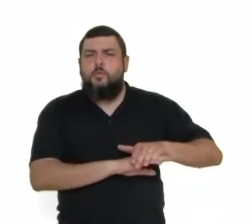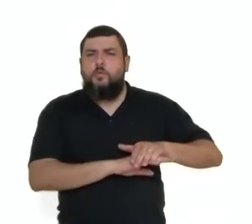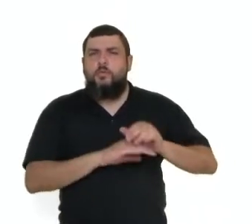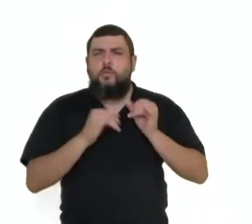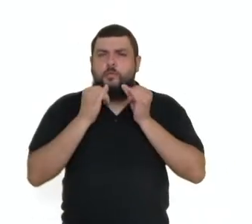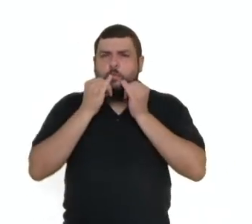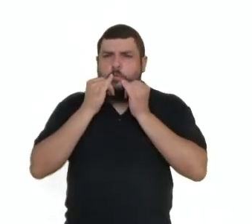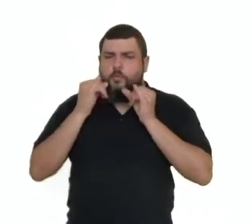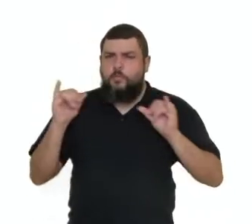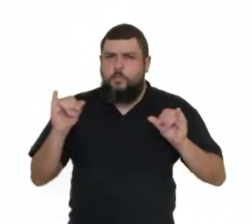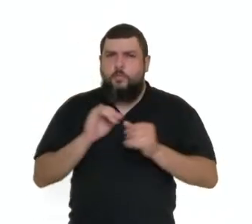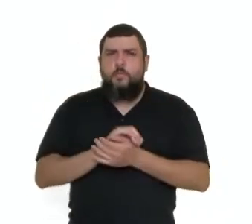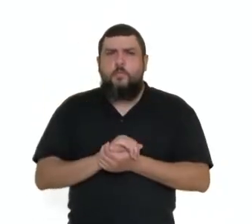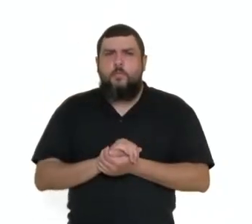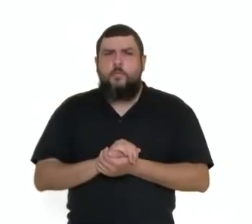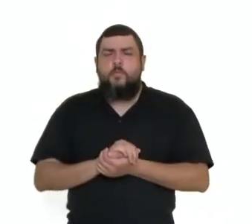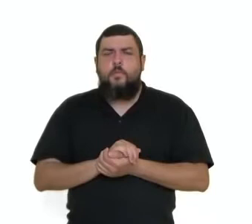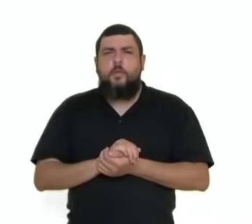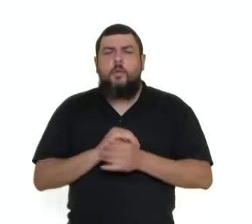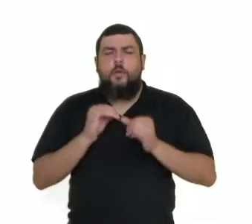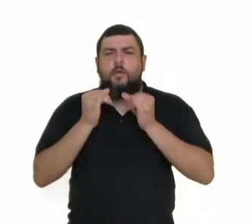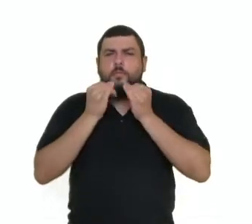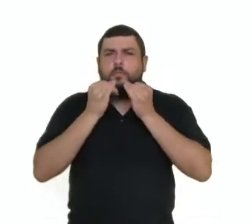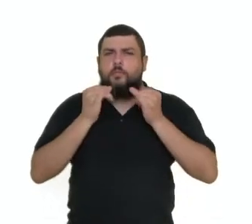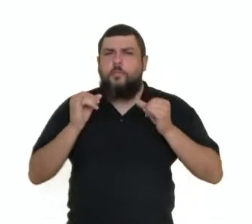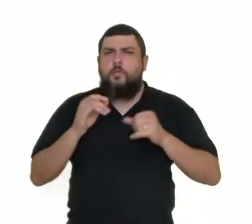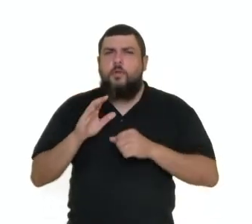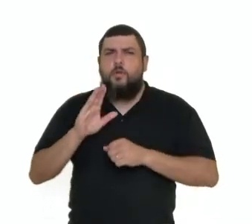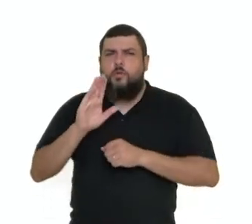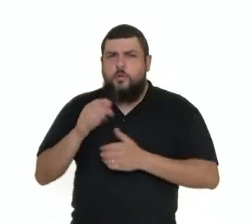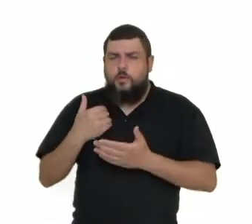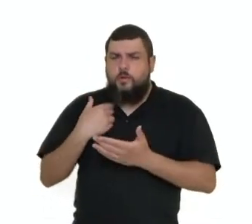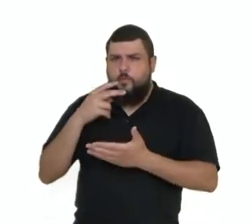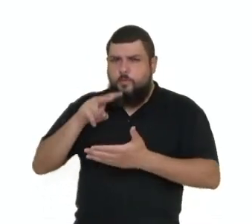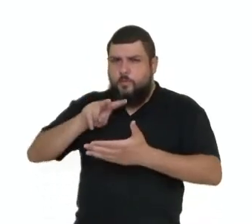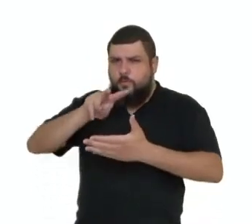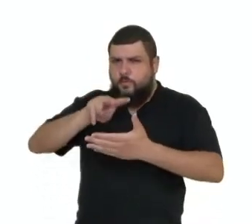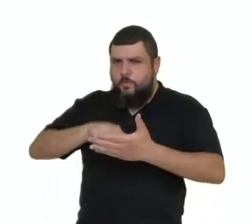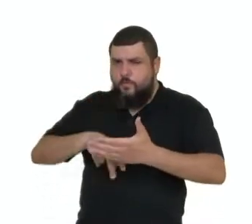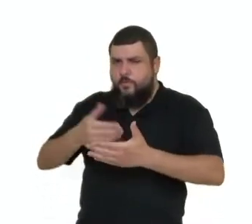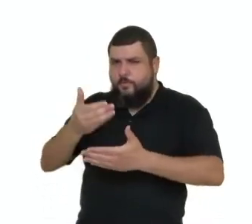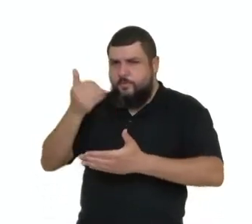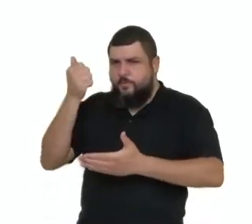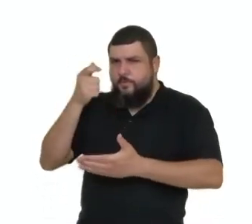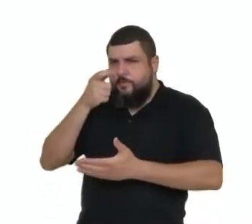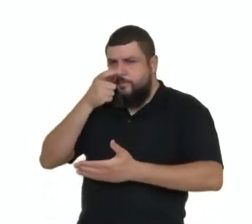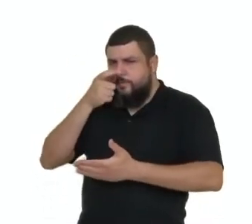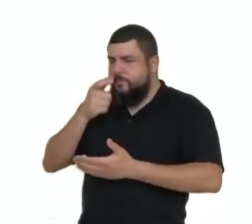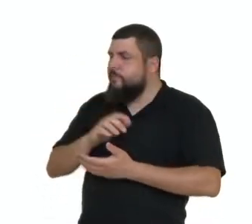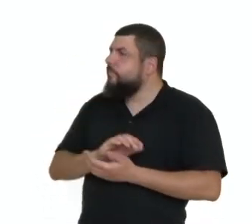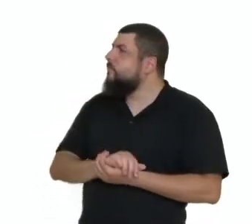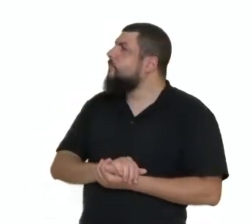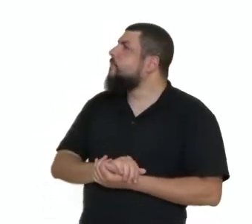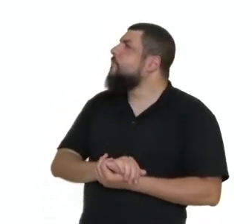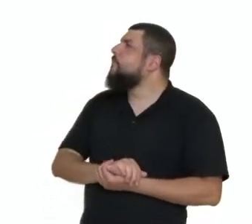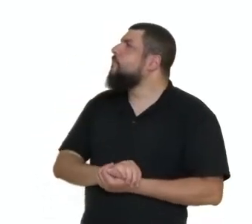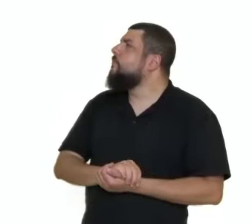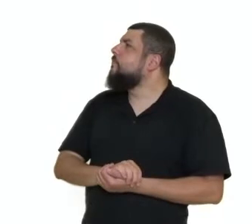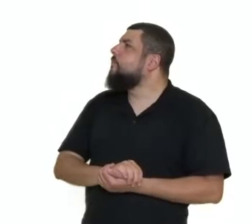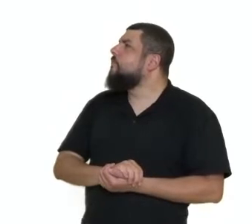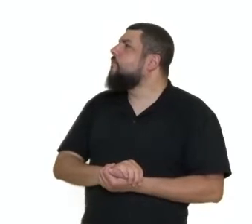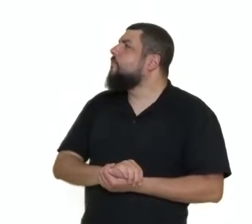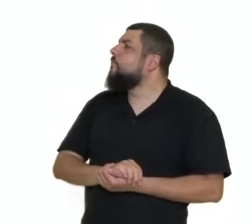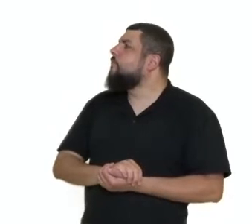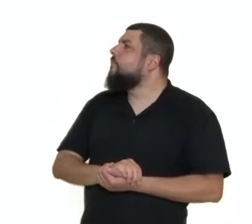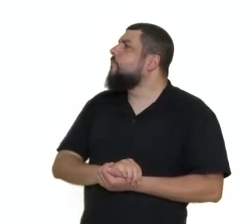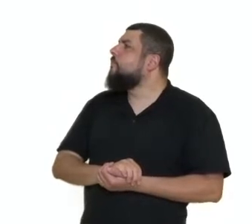se abordou a conservação de energia e a dificuldade em definir de fato o que é energia. O